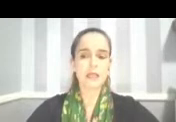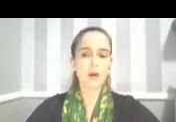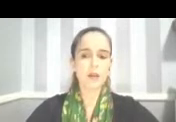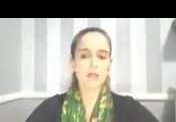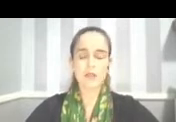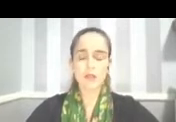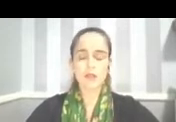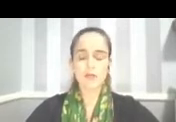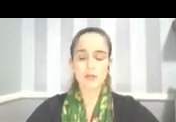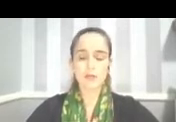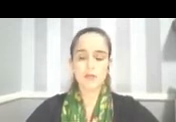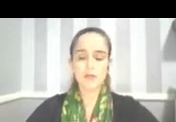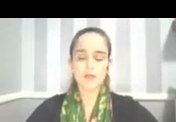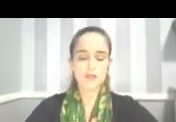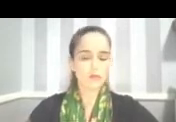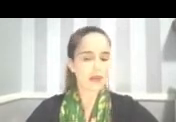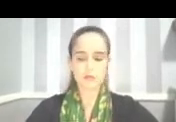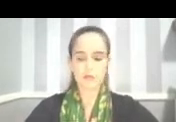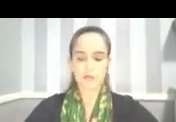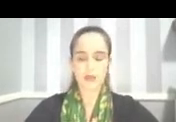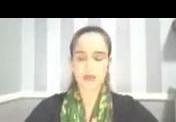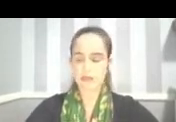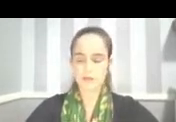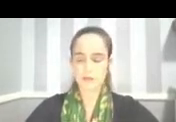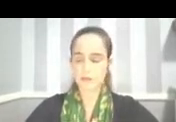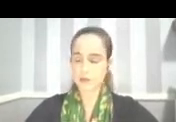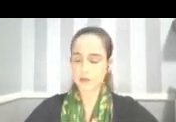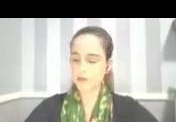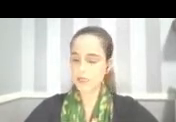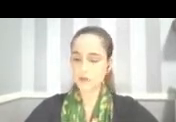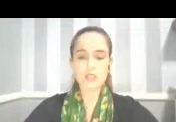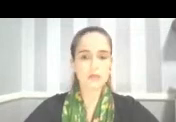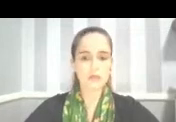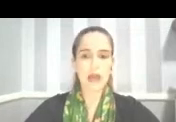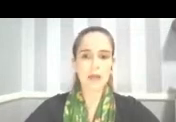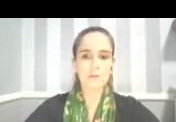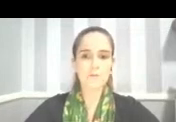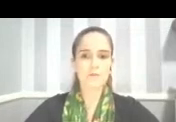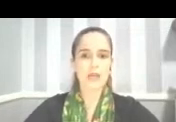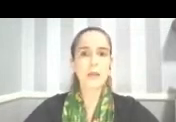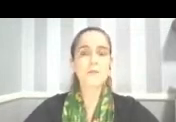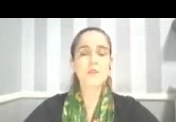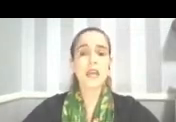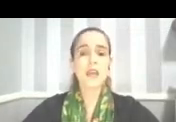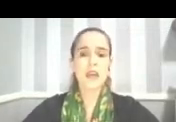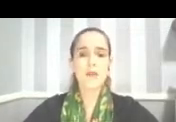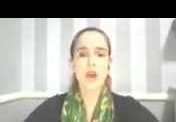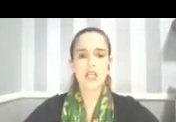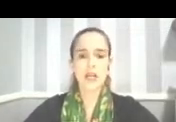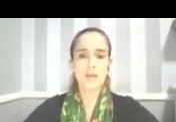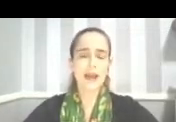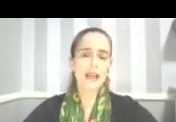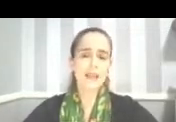de metabólitos do exudato, do metabolismo celular, tá? E